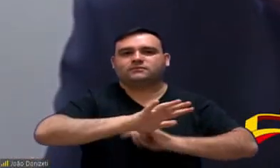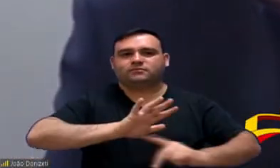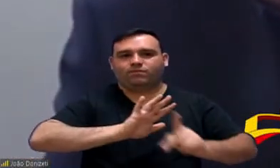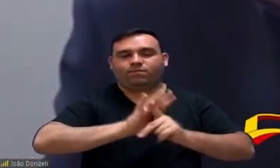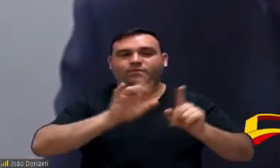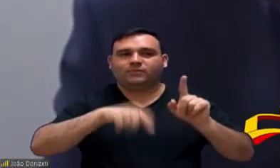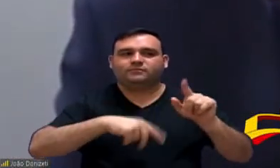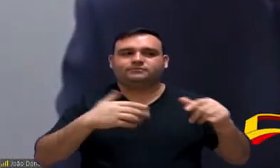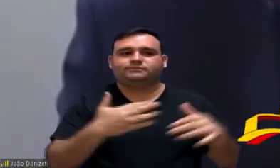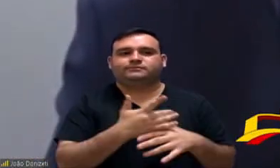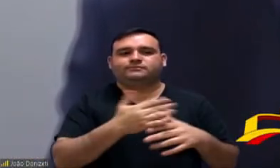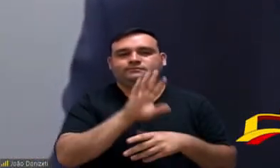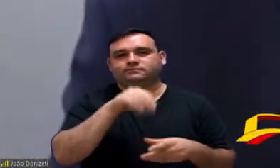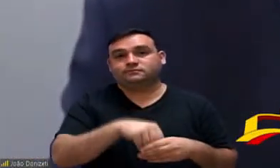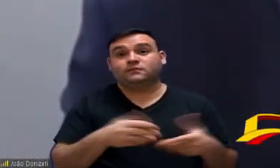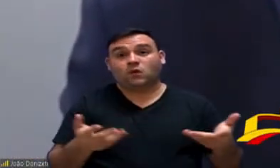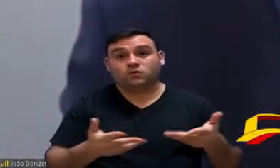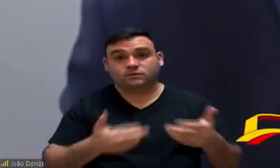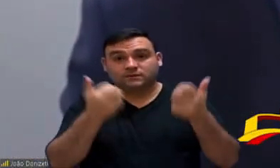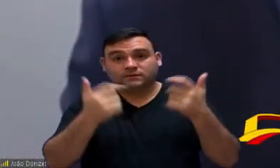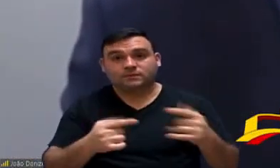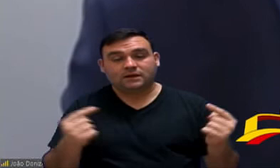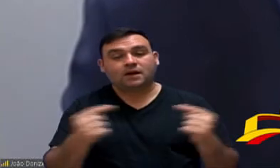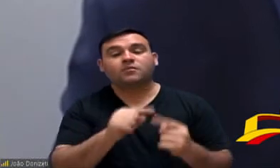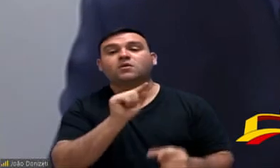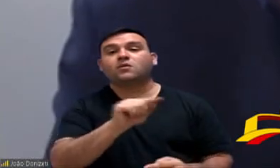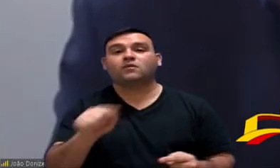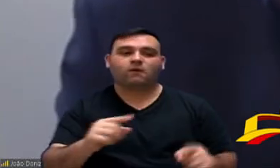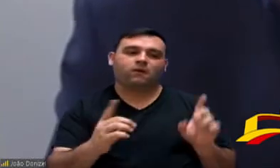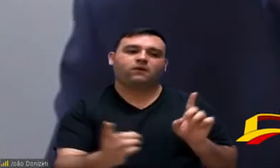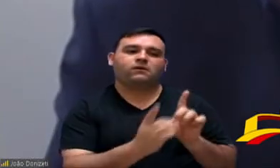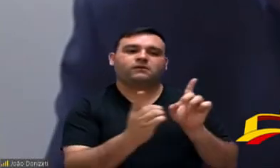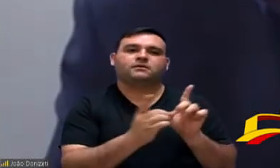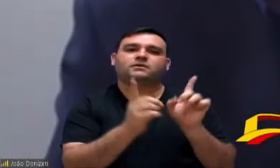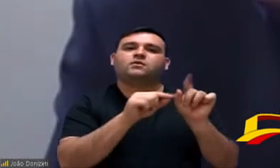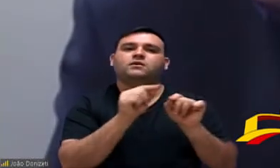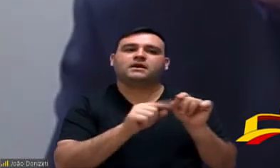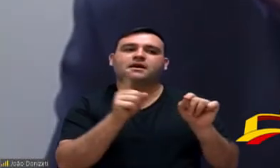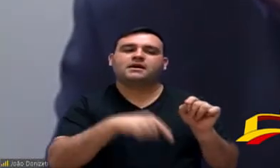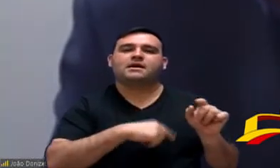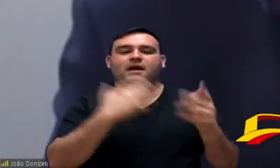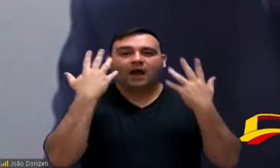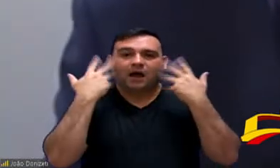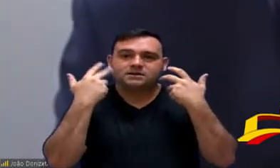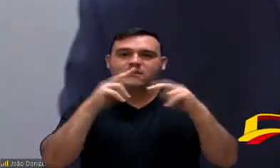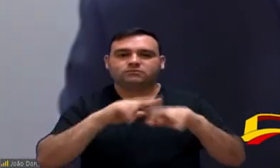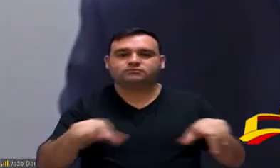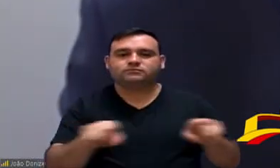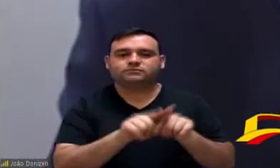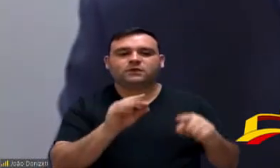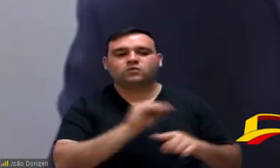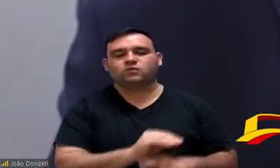da cidade. Nesse caso, nós estamos falando do atendimento à questão da causa animal.